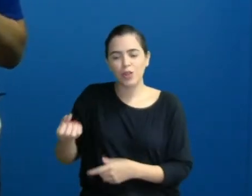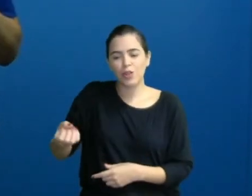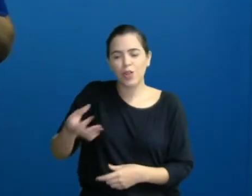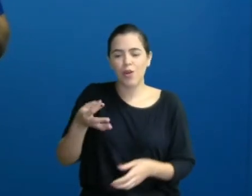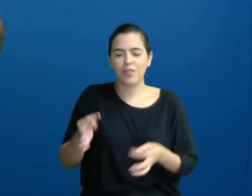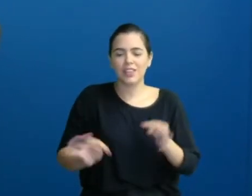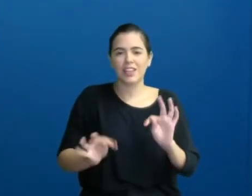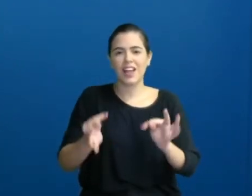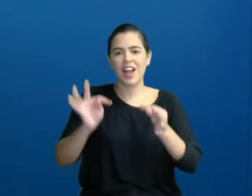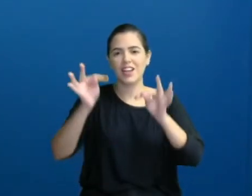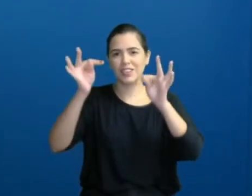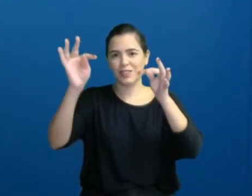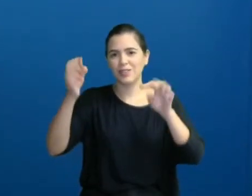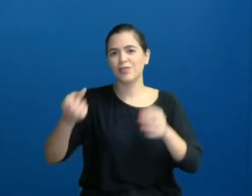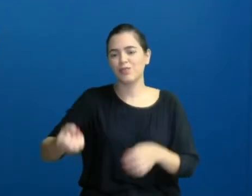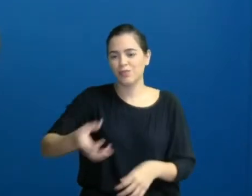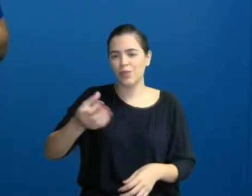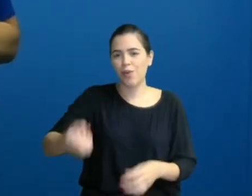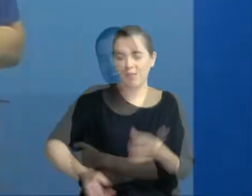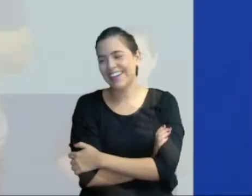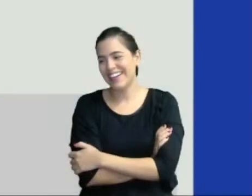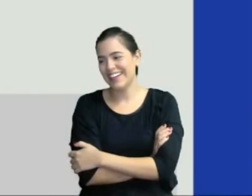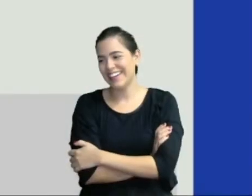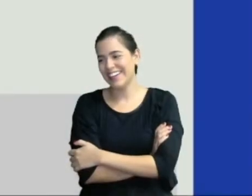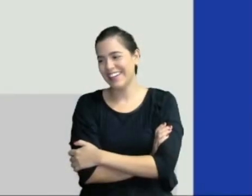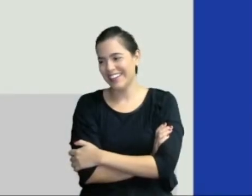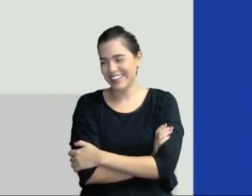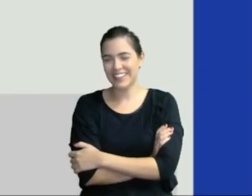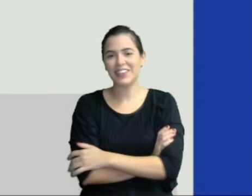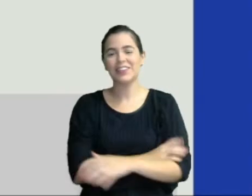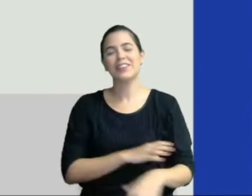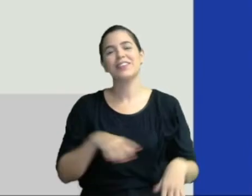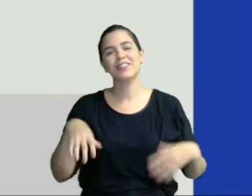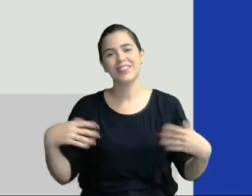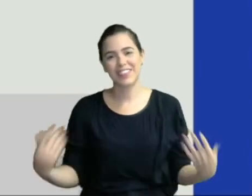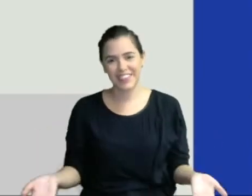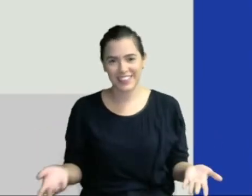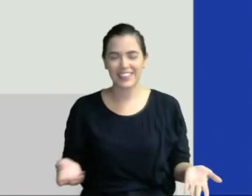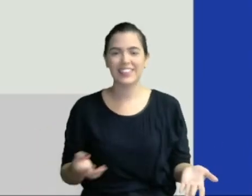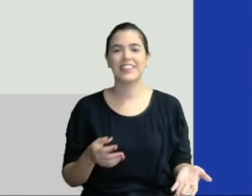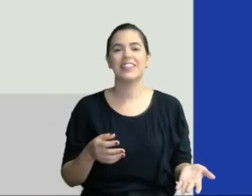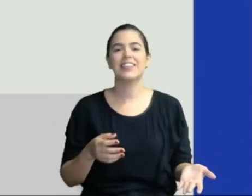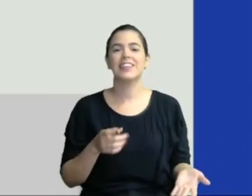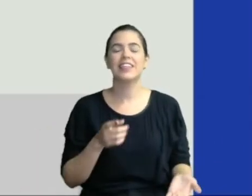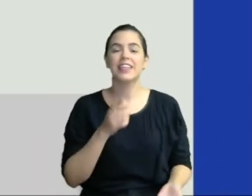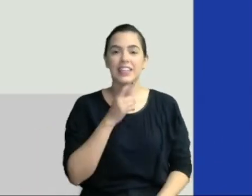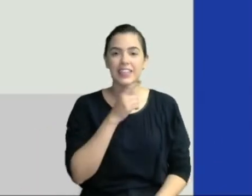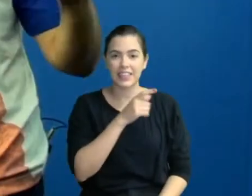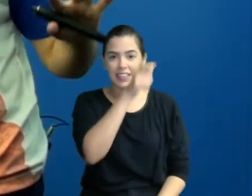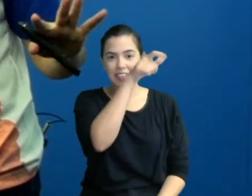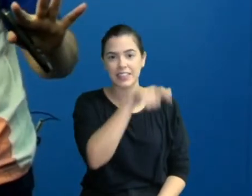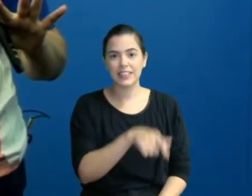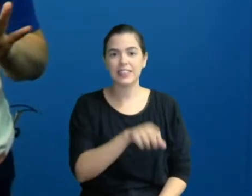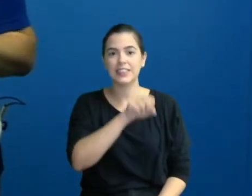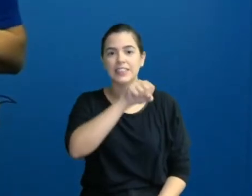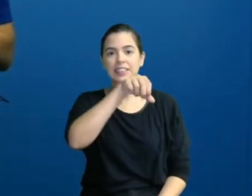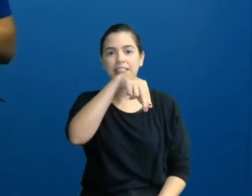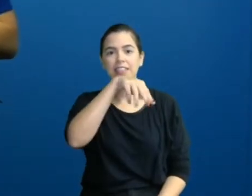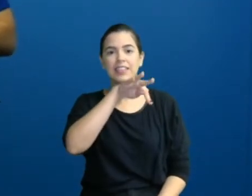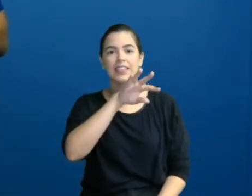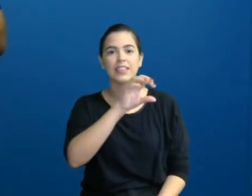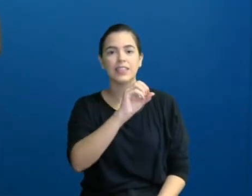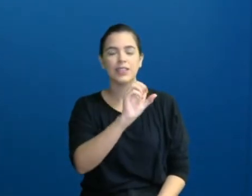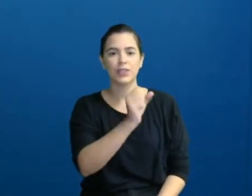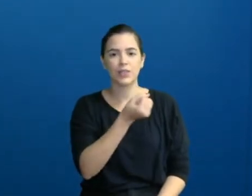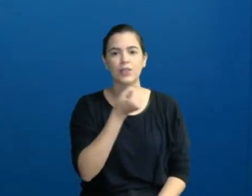a tecnologia, né, com a invenção de técnicas. Então foi assim que Santos Dumont colaborou muito com essa área